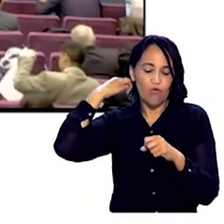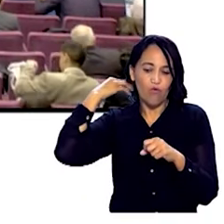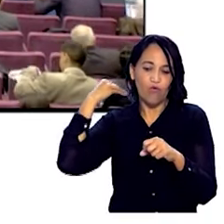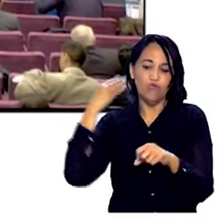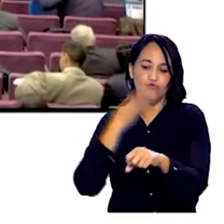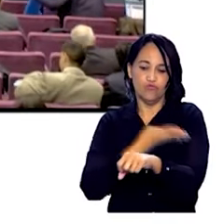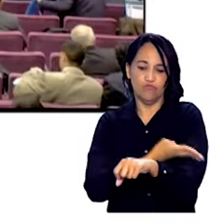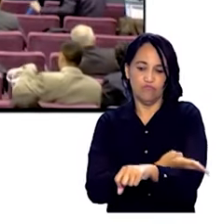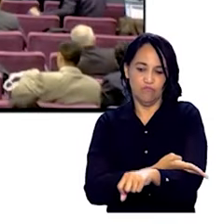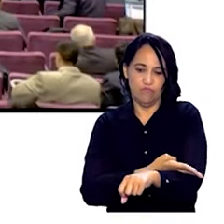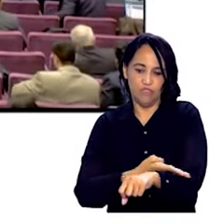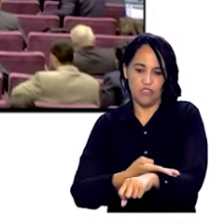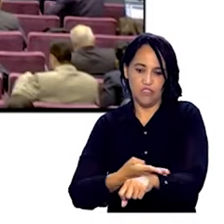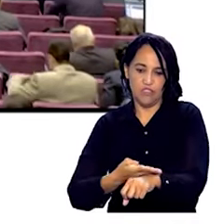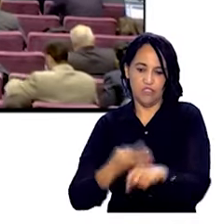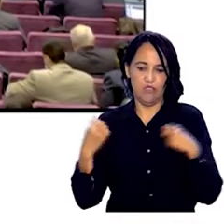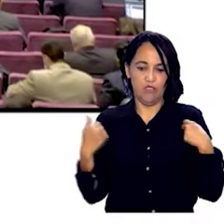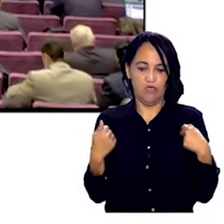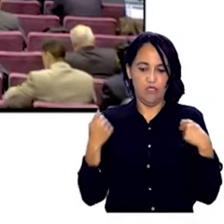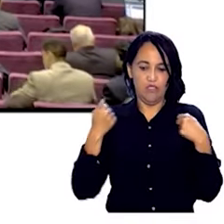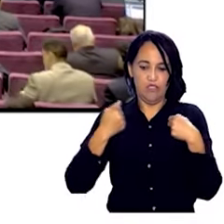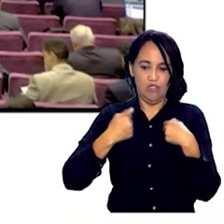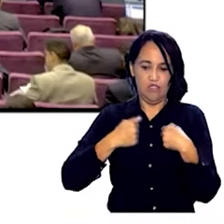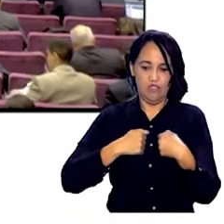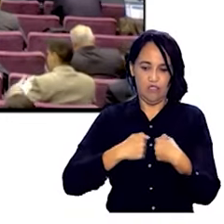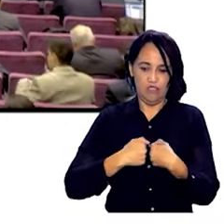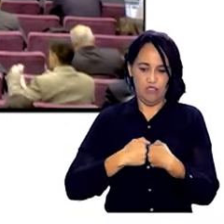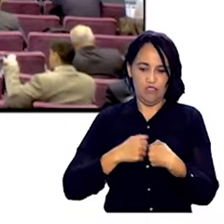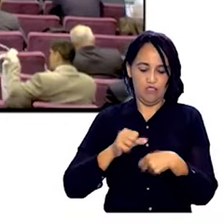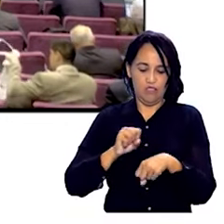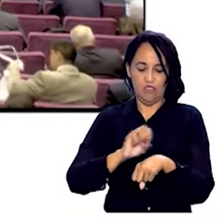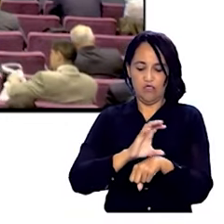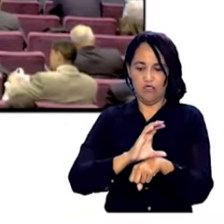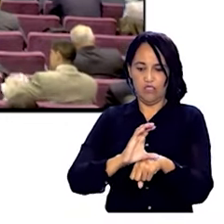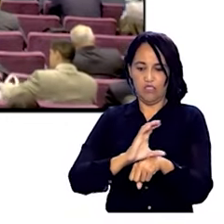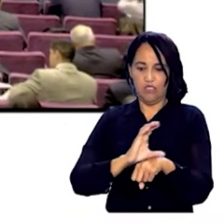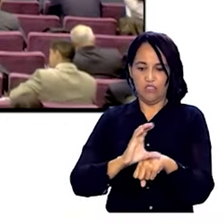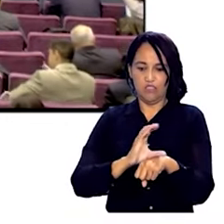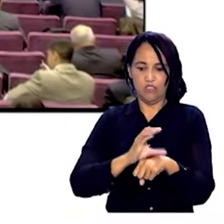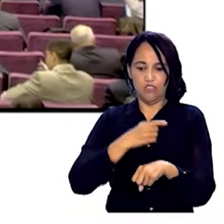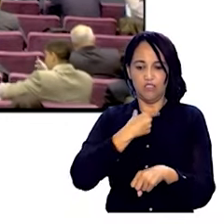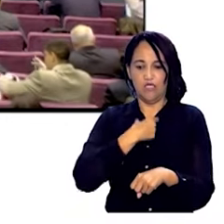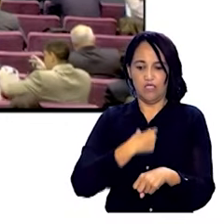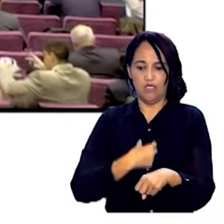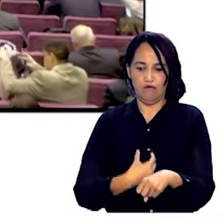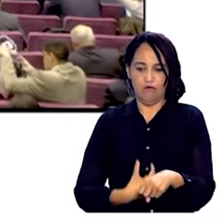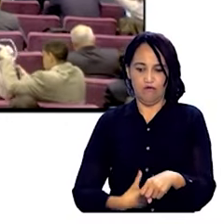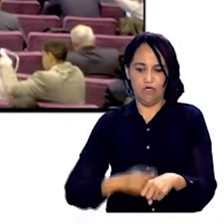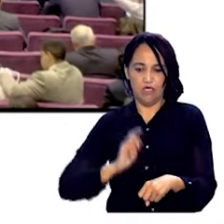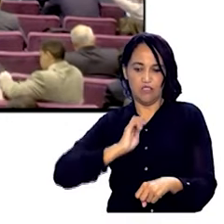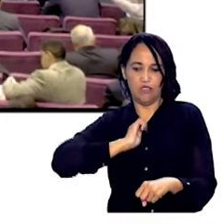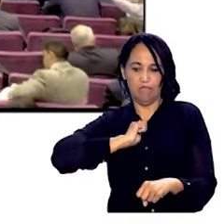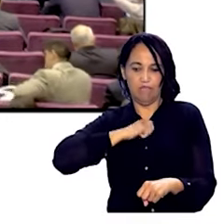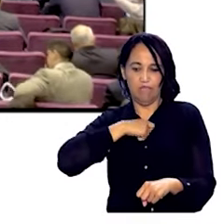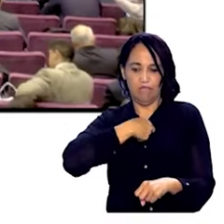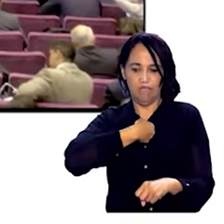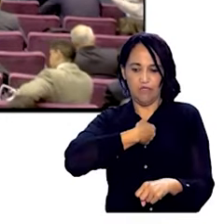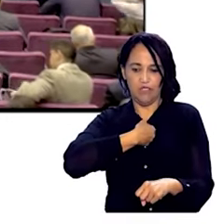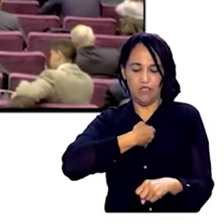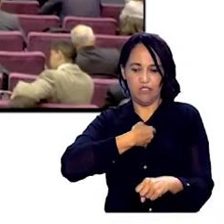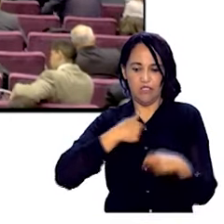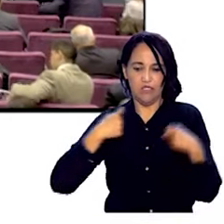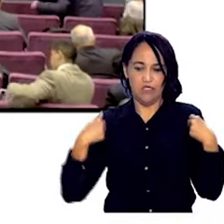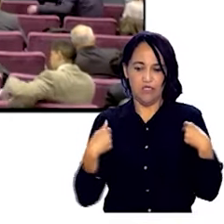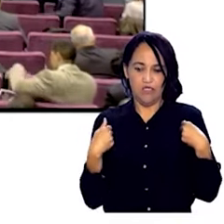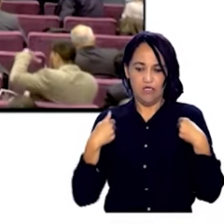ternos cinza gravata preta e camisa branca neste momento damos início ao primeiro painel do